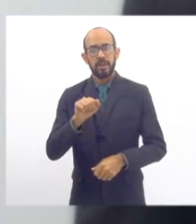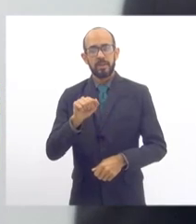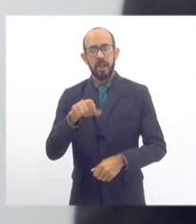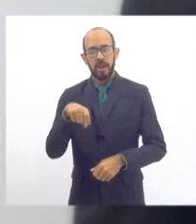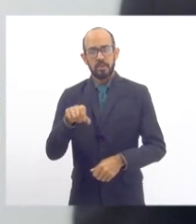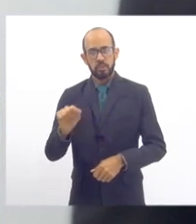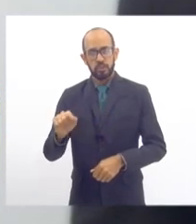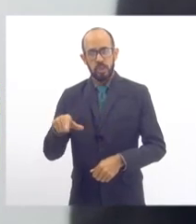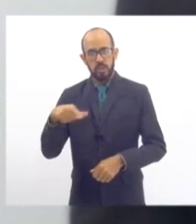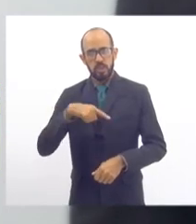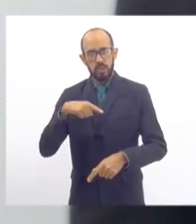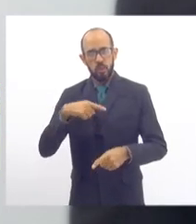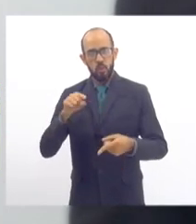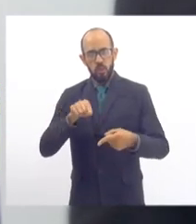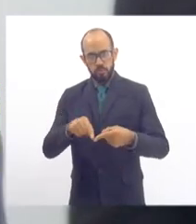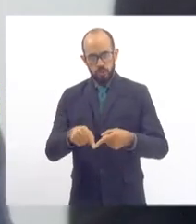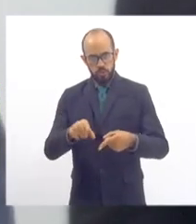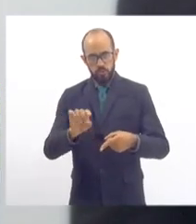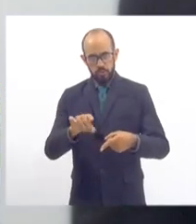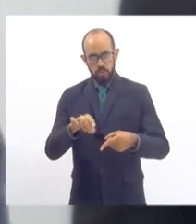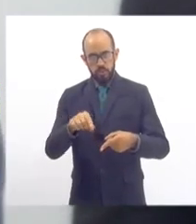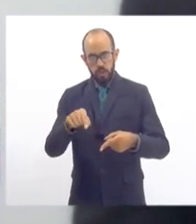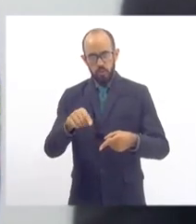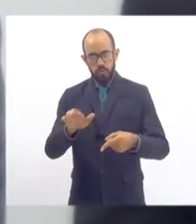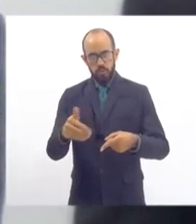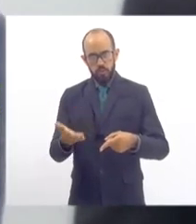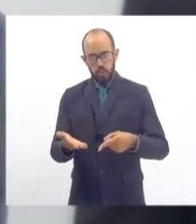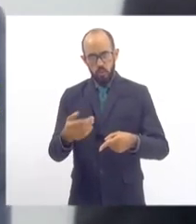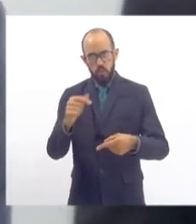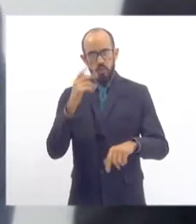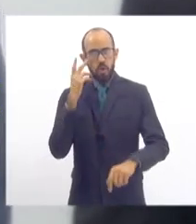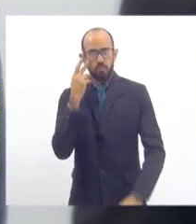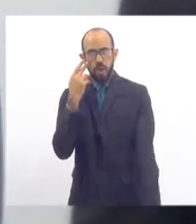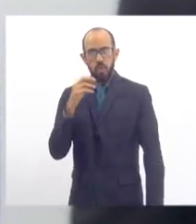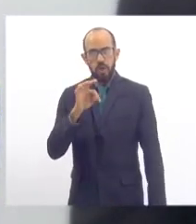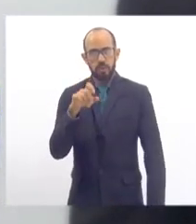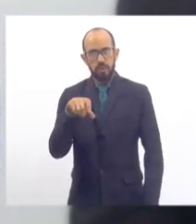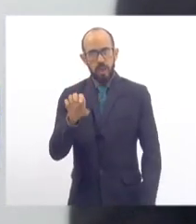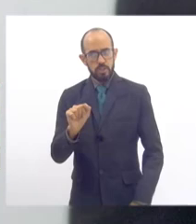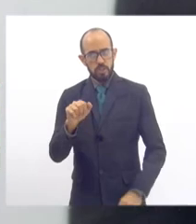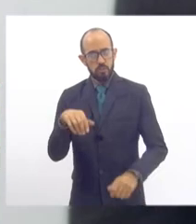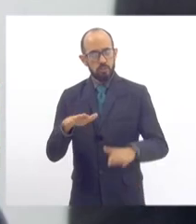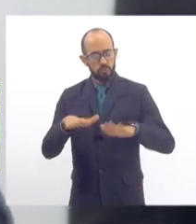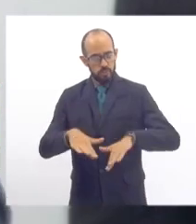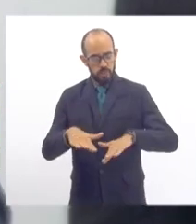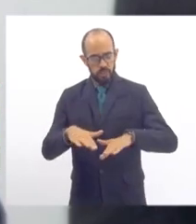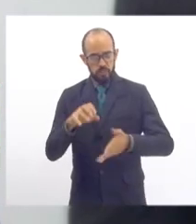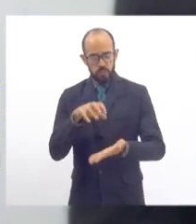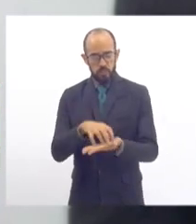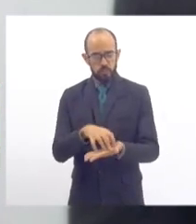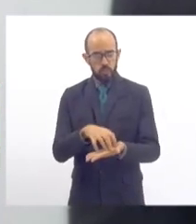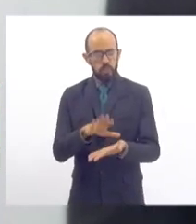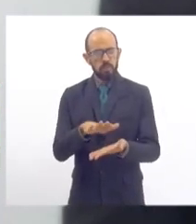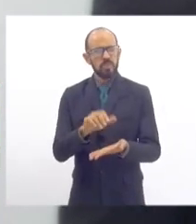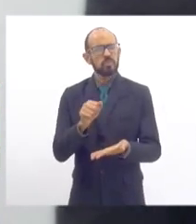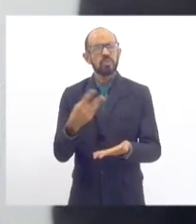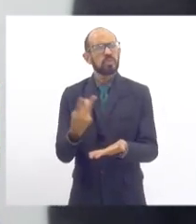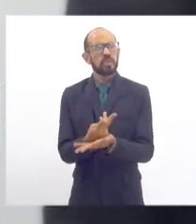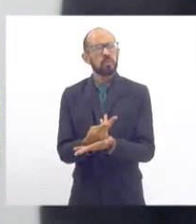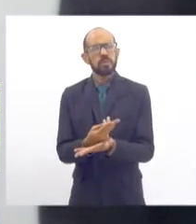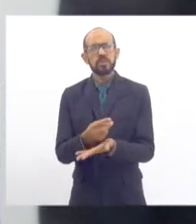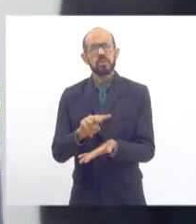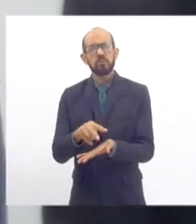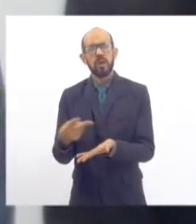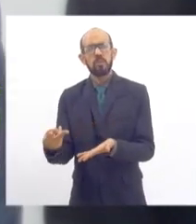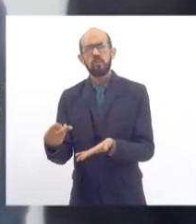específica. Então, tem que ser, né? Geralmente as taxas ficam mais no próprio órgão. Então, como é esse repasse para as outras áreas? Se ele é a partir